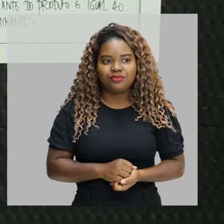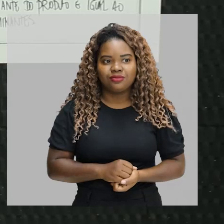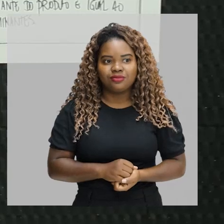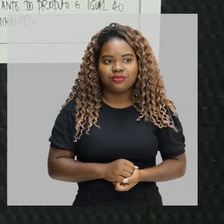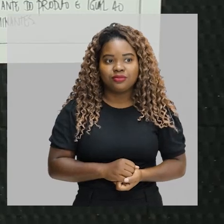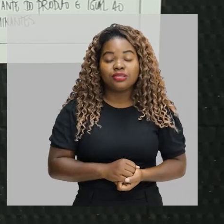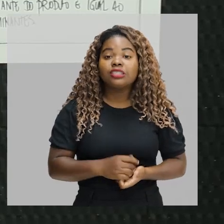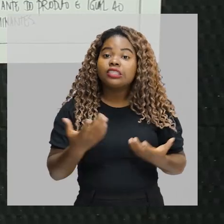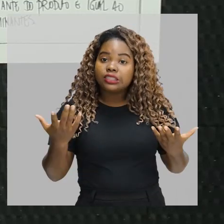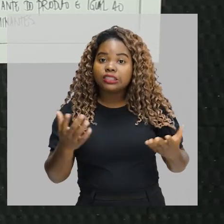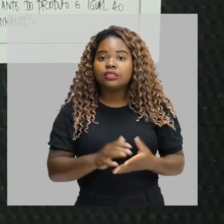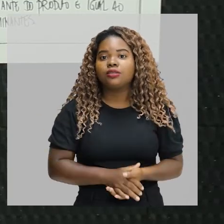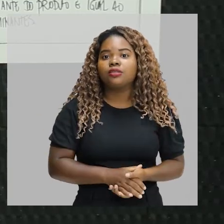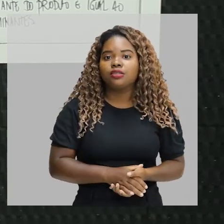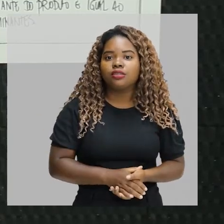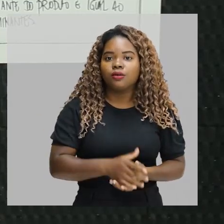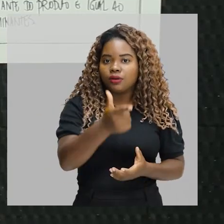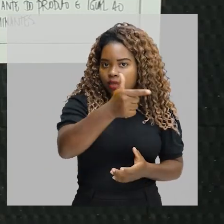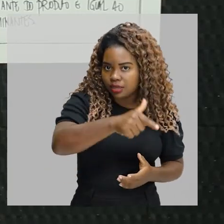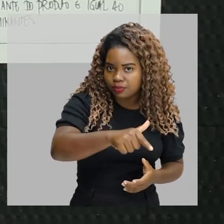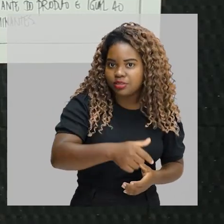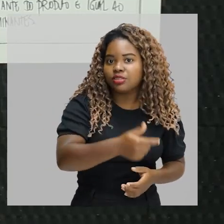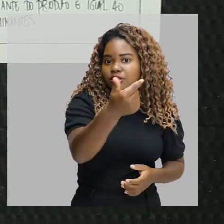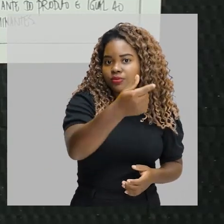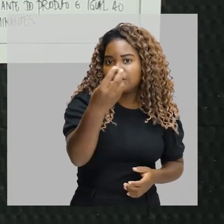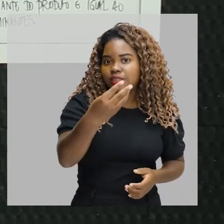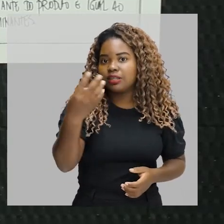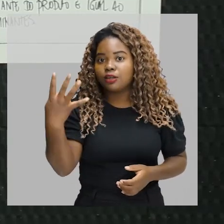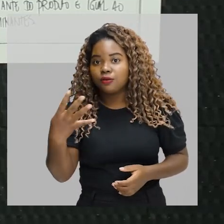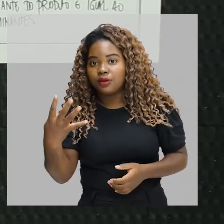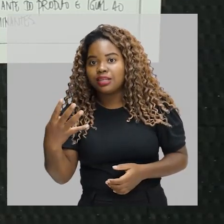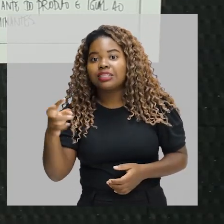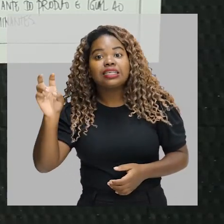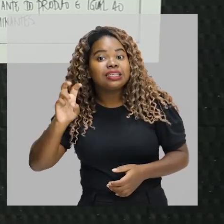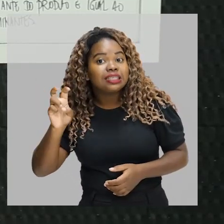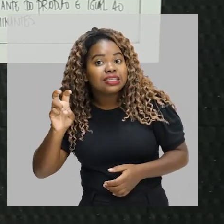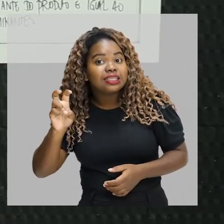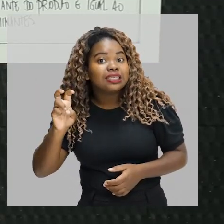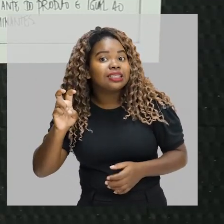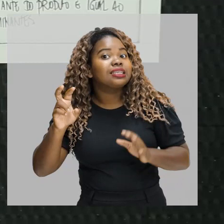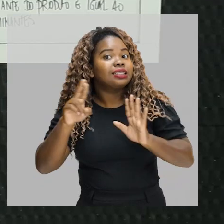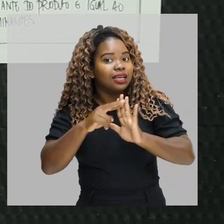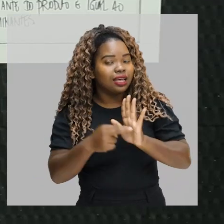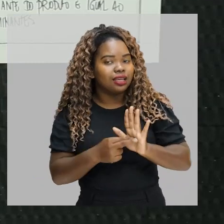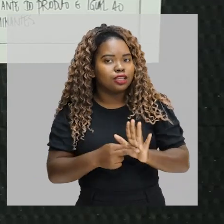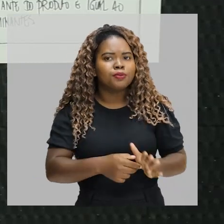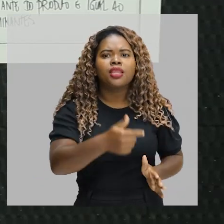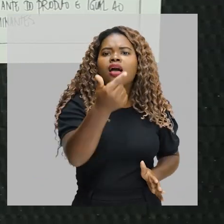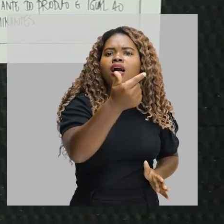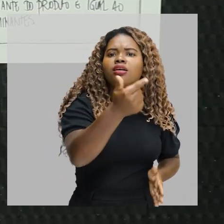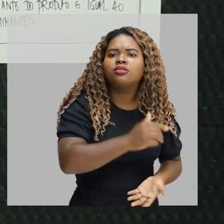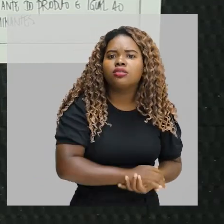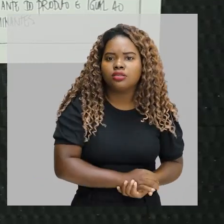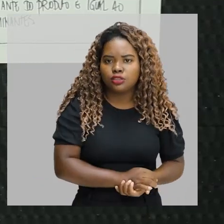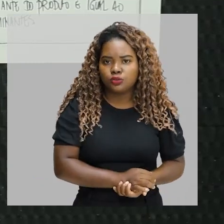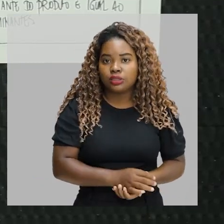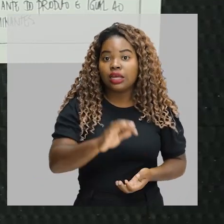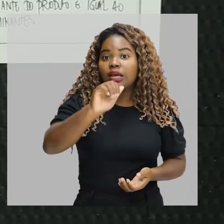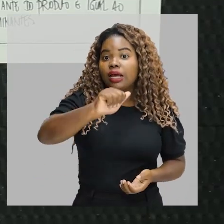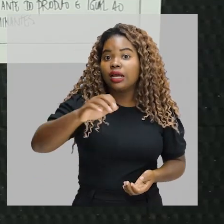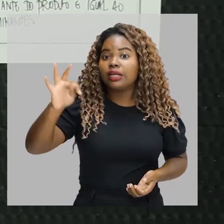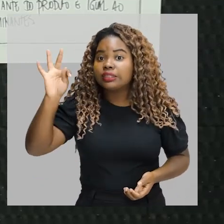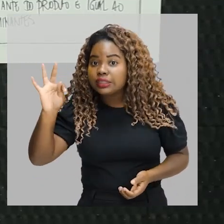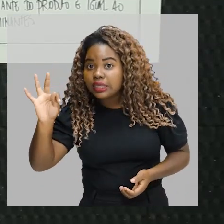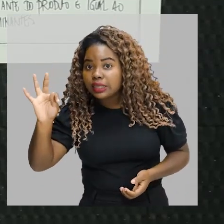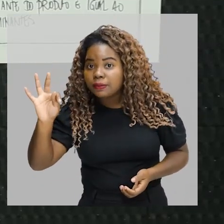Então, recapitulando essa segunda, terceira, quarta e quinta propriedade, considerando a matriz e sua transposta, uma matriz